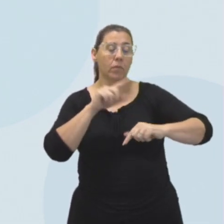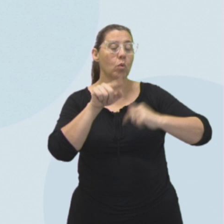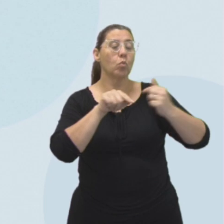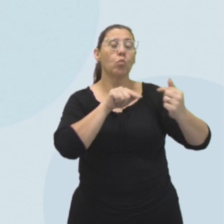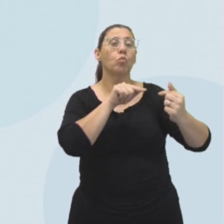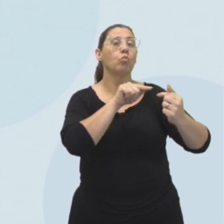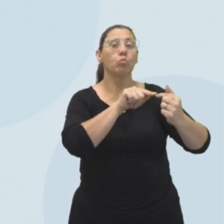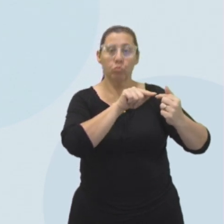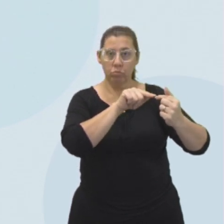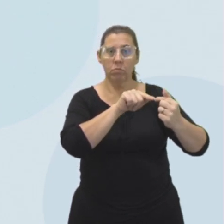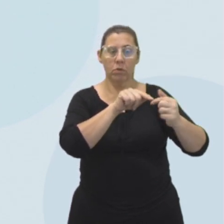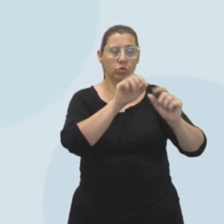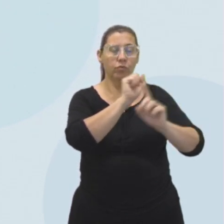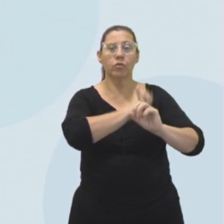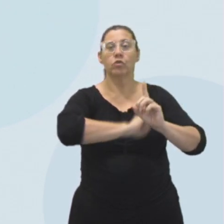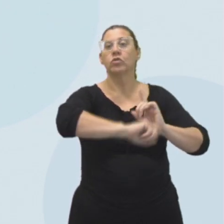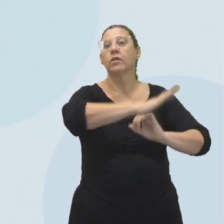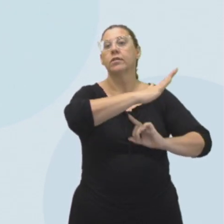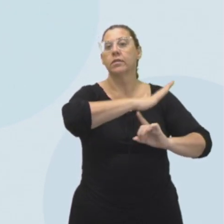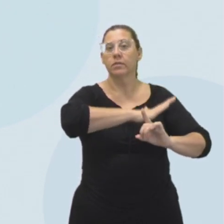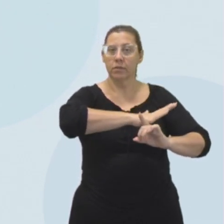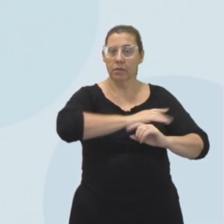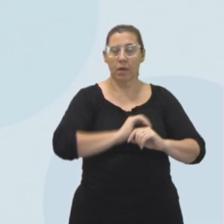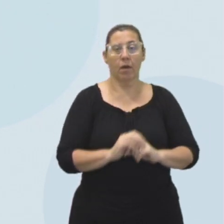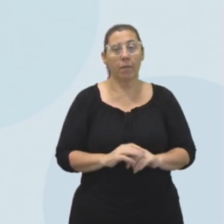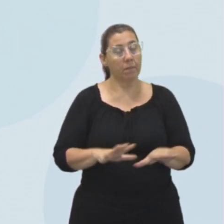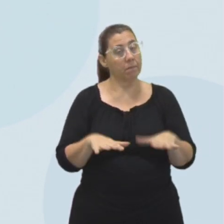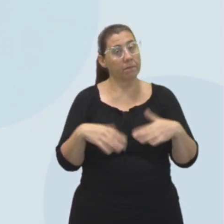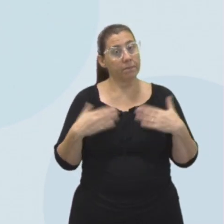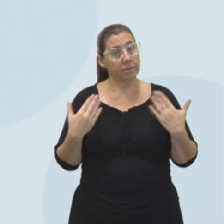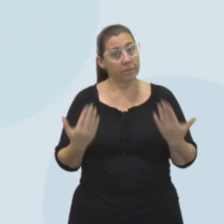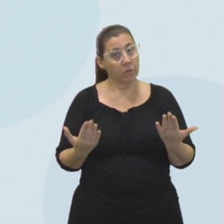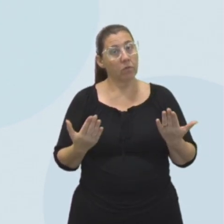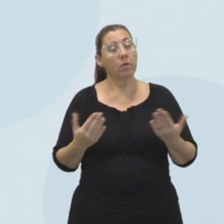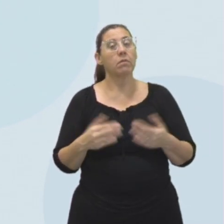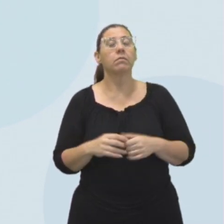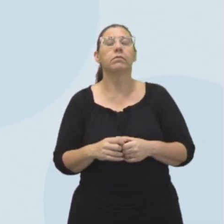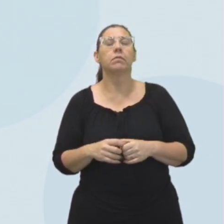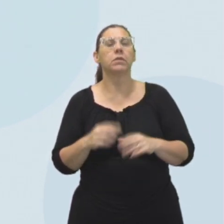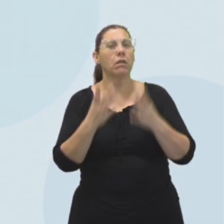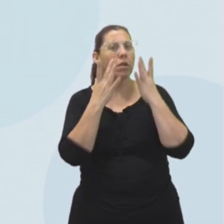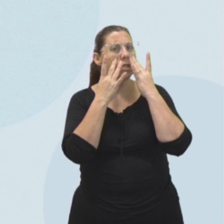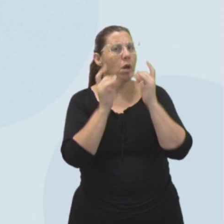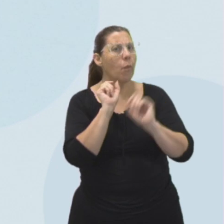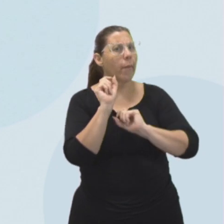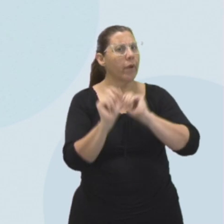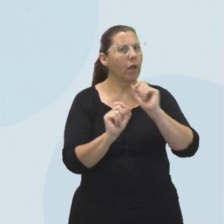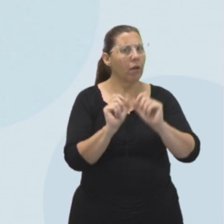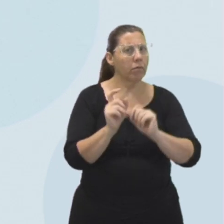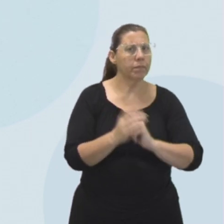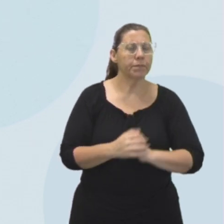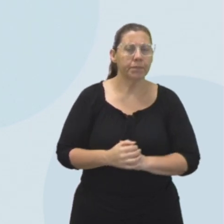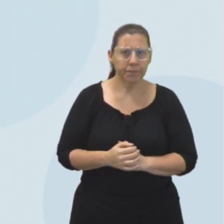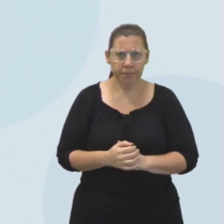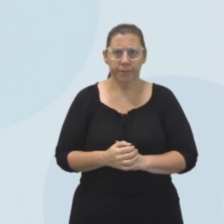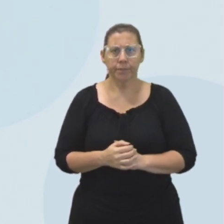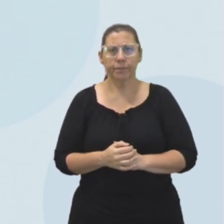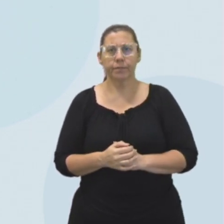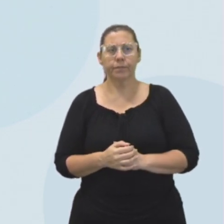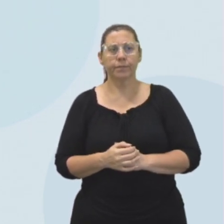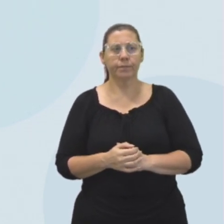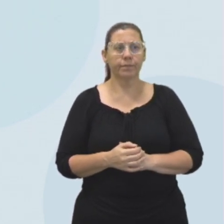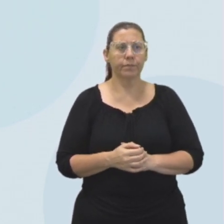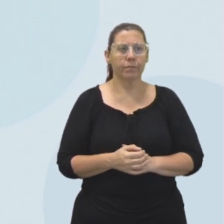objetivo social. Sendo assim, o que nós precisamos nos atentar? Próximo slide.